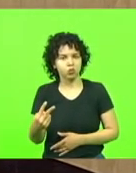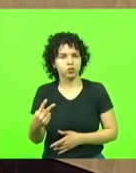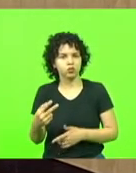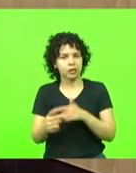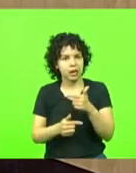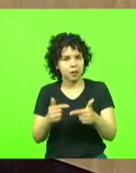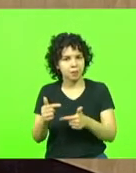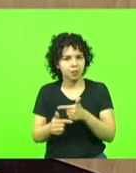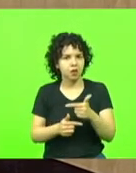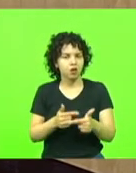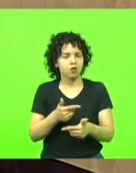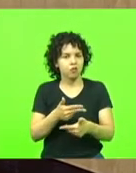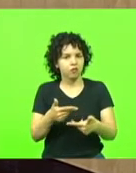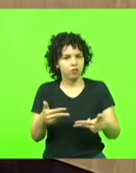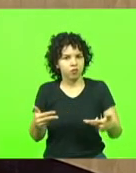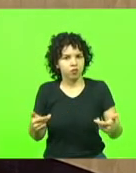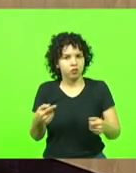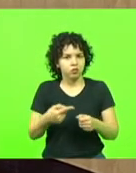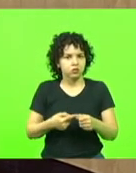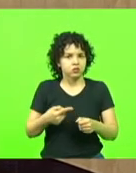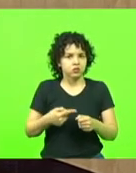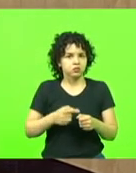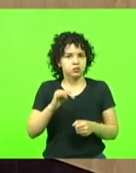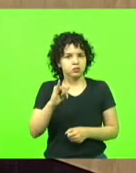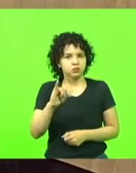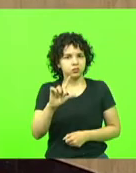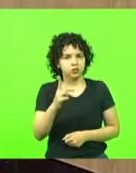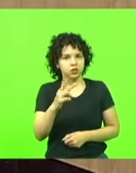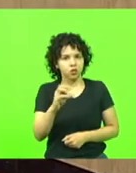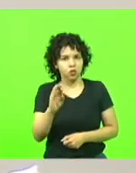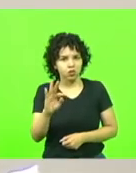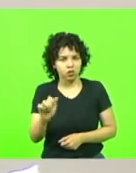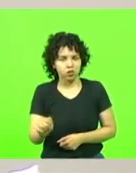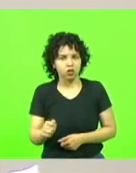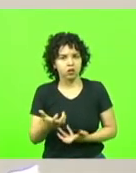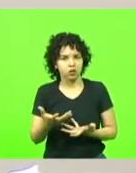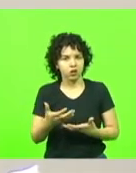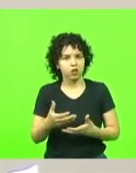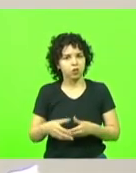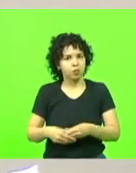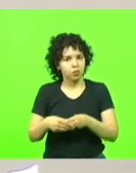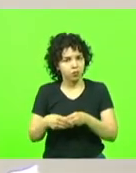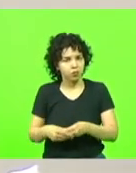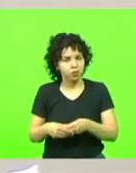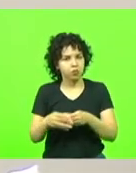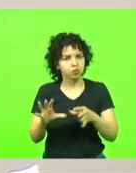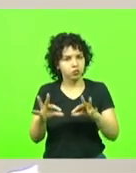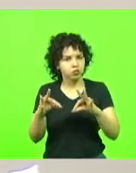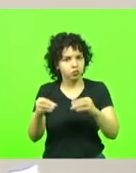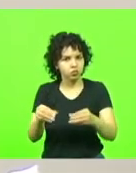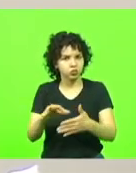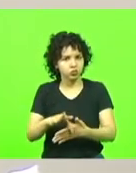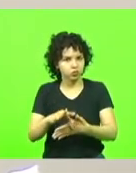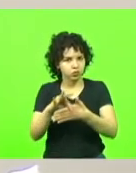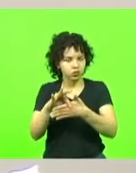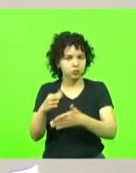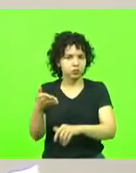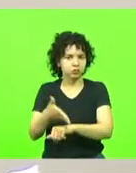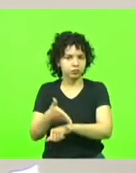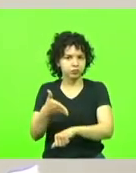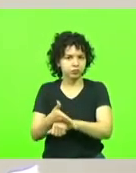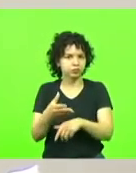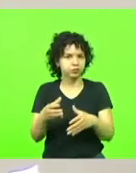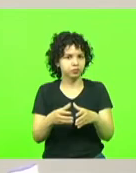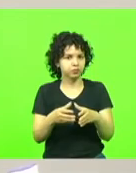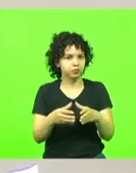de Ilhota. Eu gostaria aqui de registrar meus cumprimentos a todas as lideranças e aos envolvidos do grupo G12